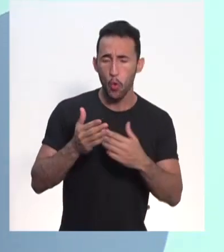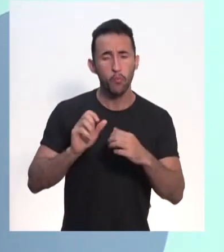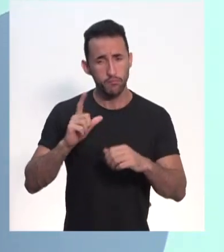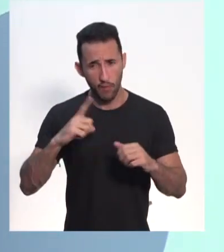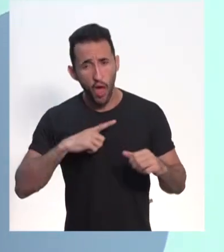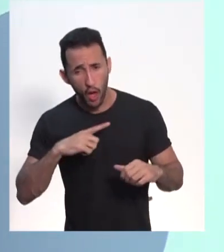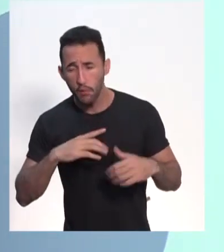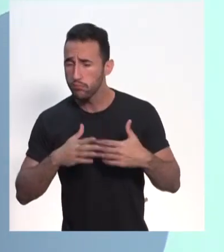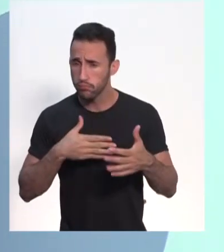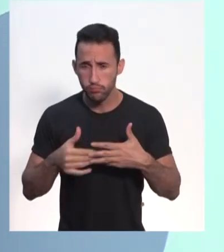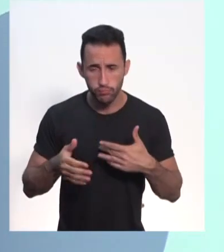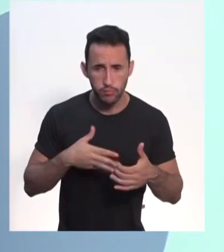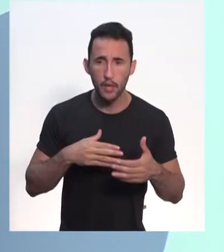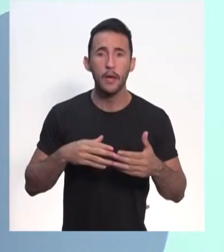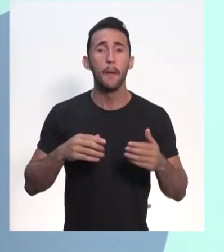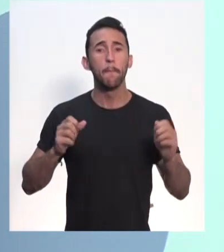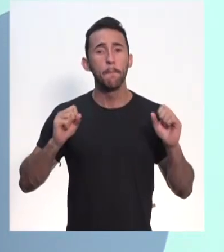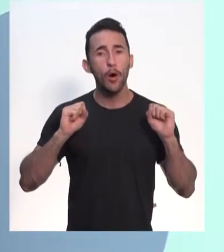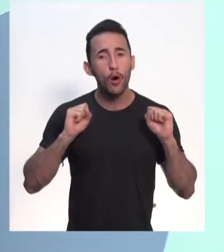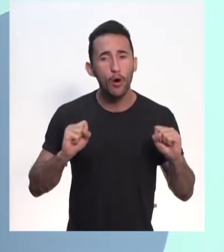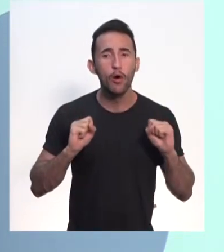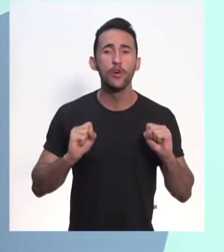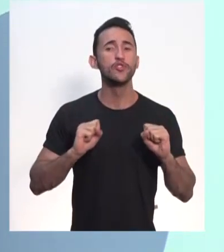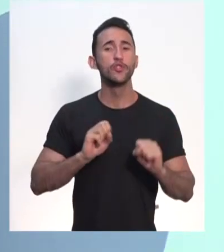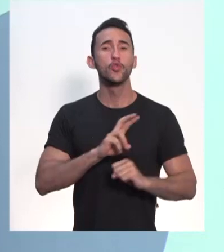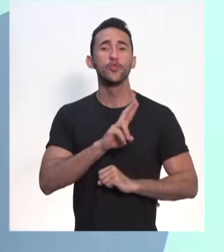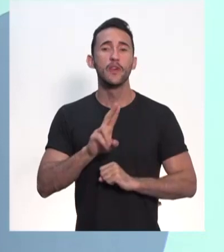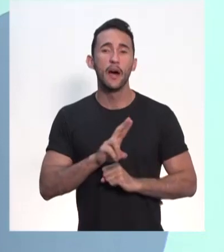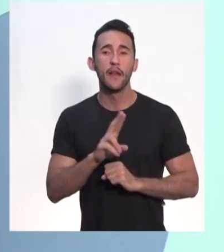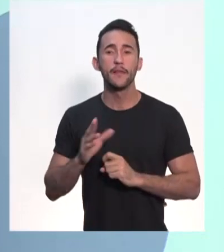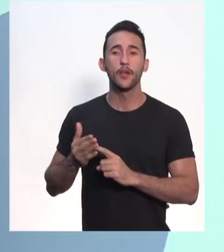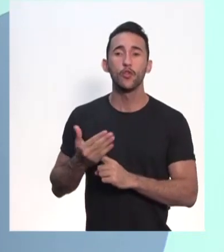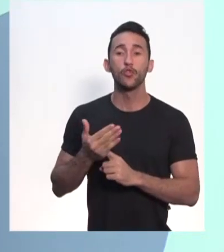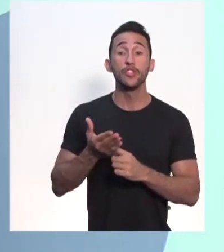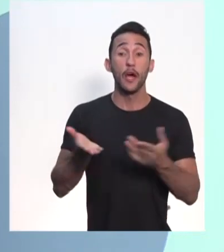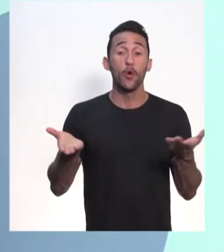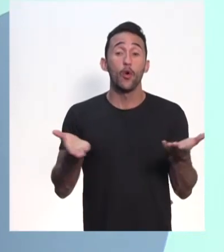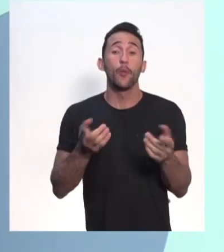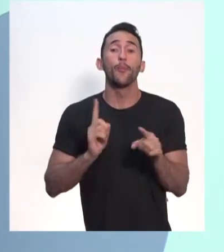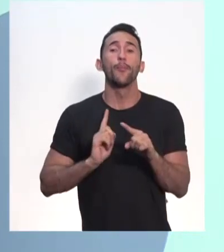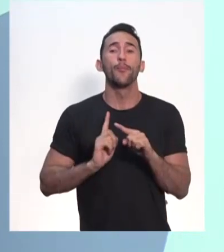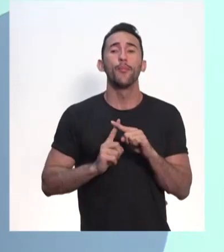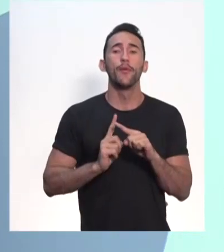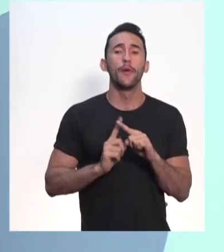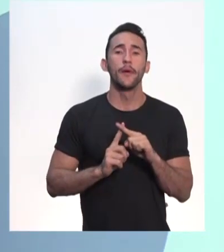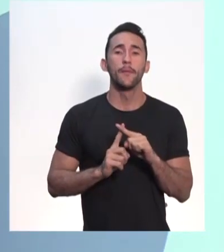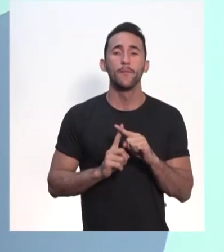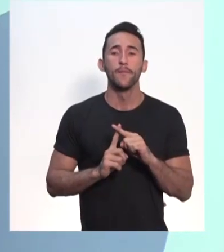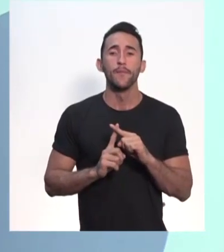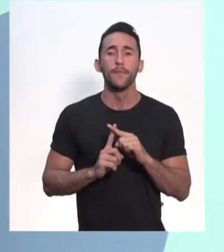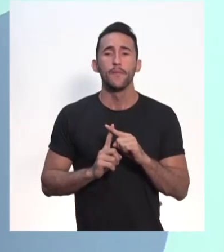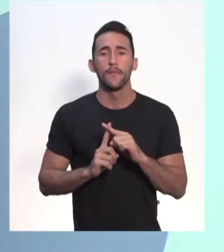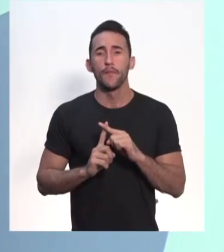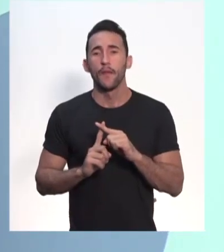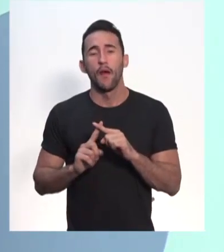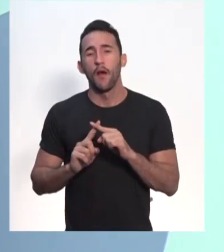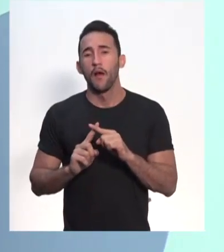fazer leitura, como é que a gente faz essa leitura. É possível, mediado por tecnologia, também